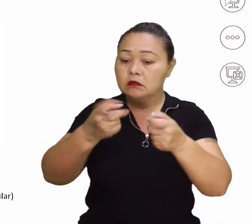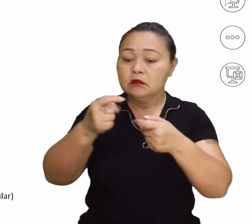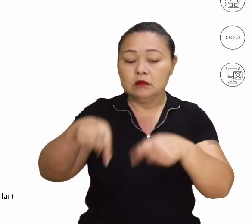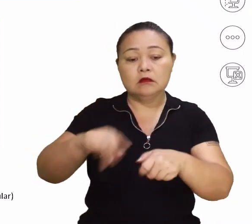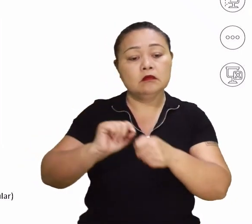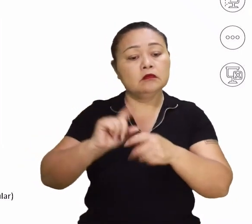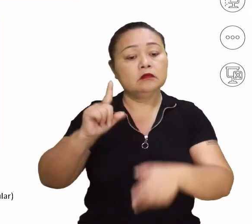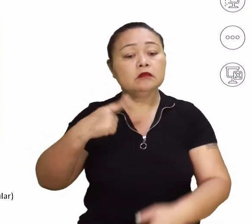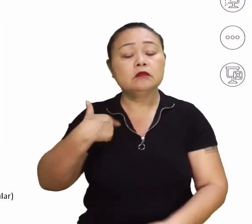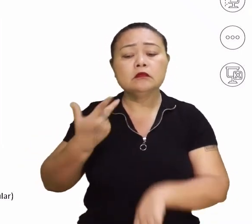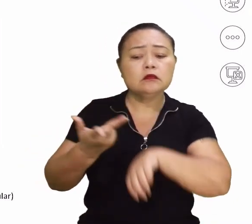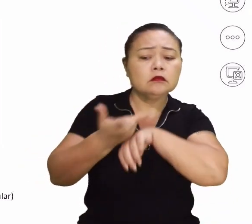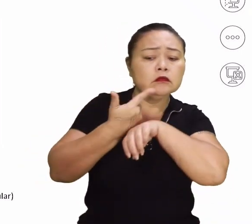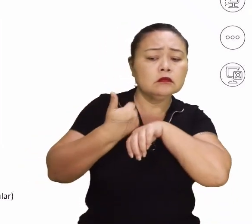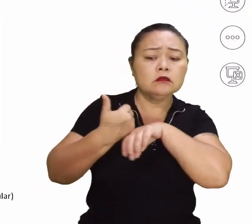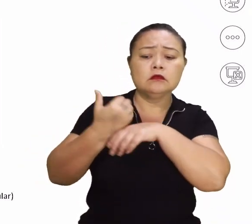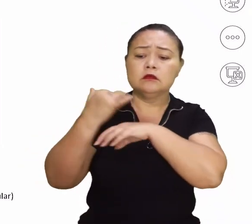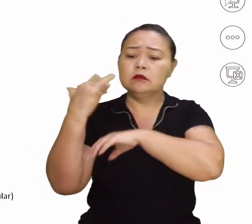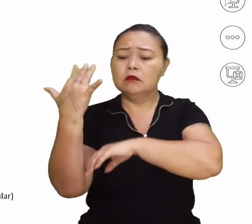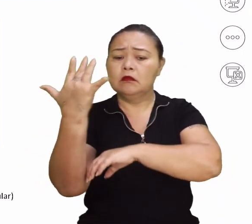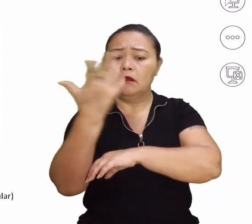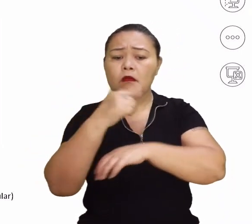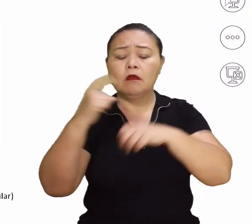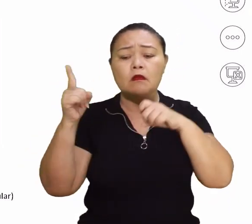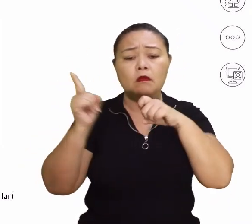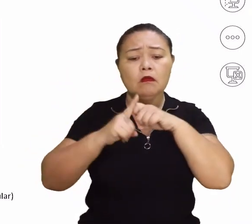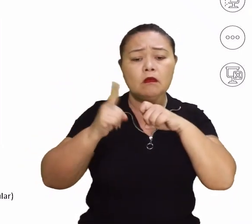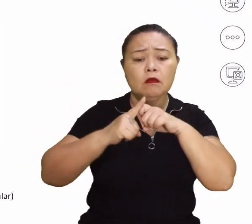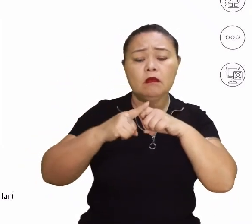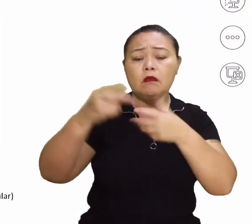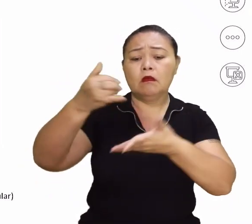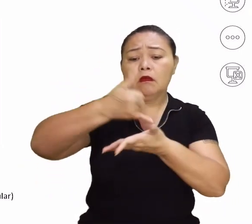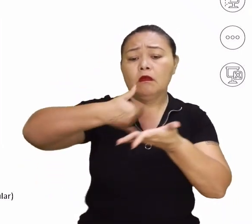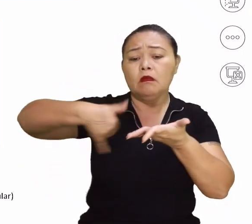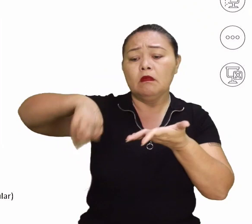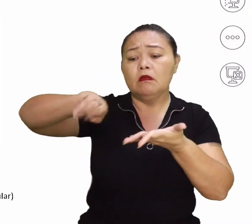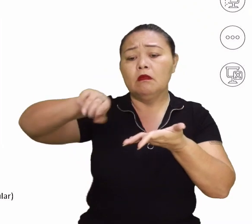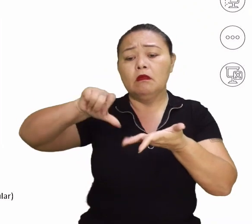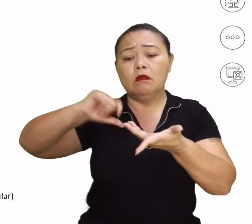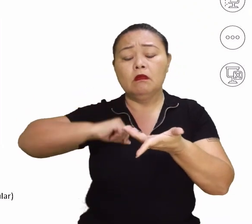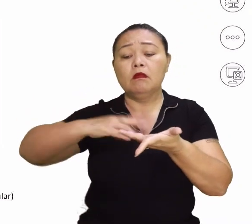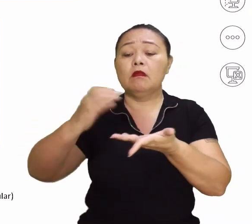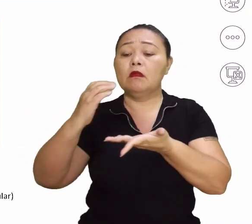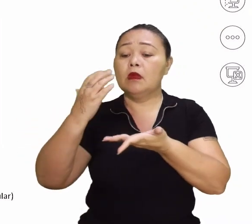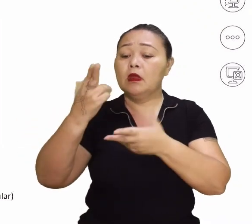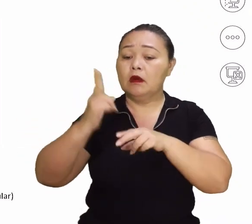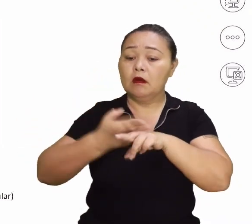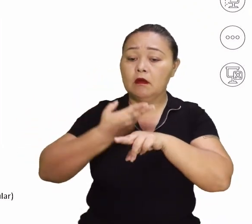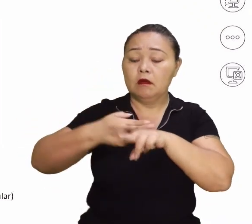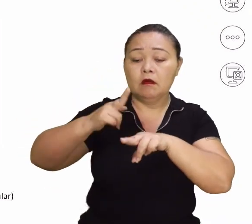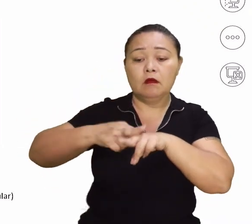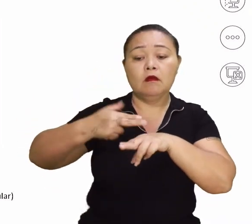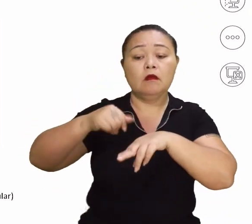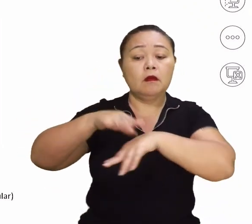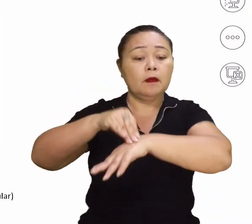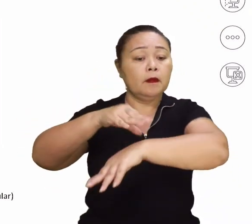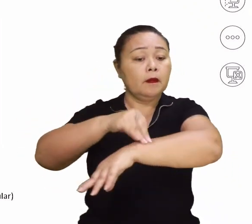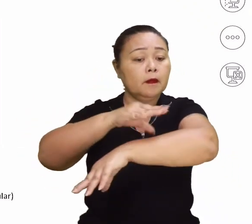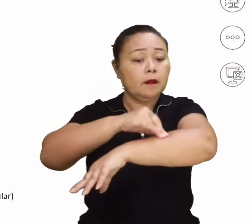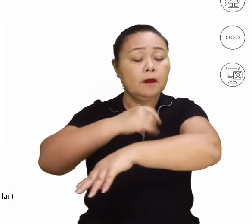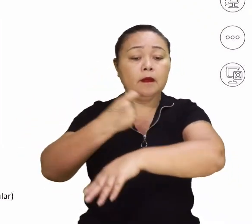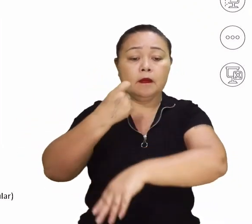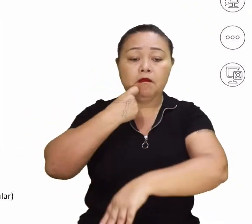E eles vinham atrás de plantas medicinais, óleos, resinas, cacau, peles, peixes, carne